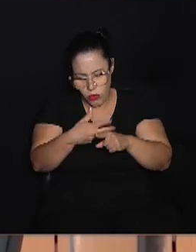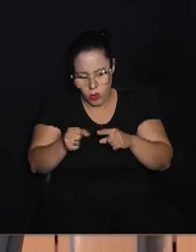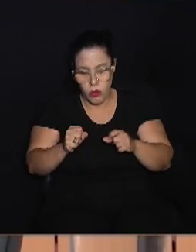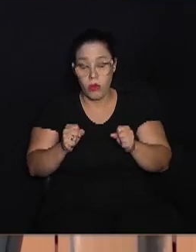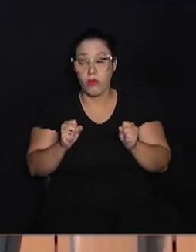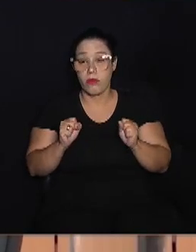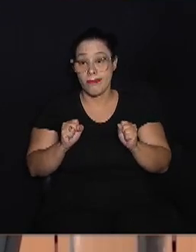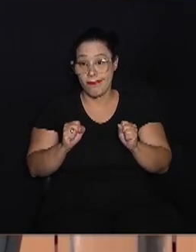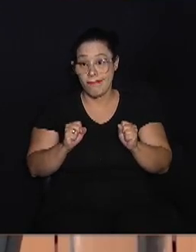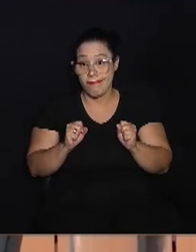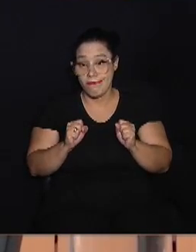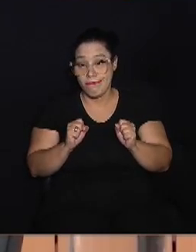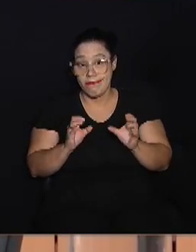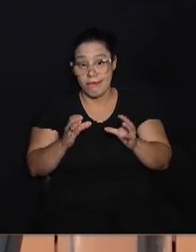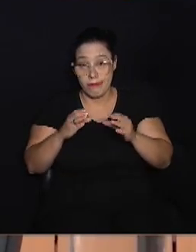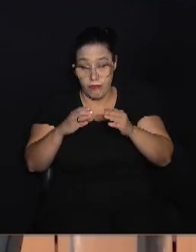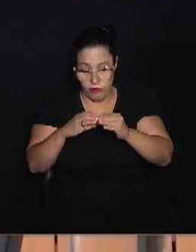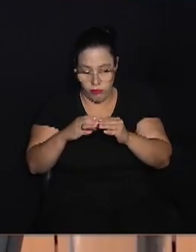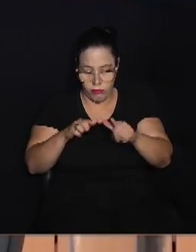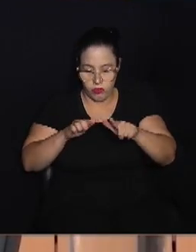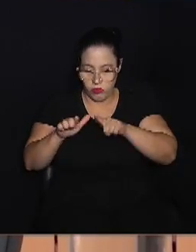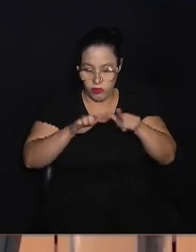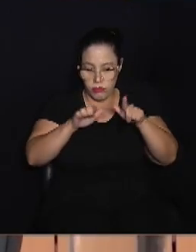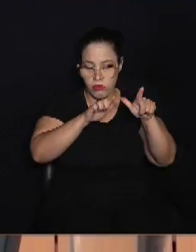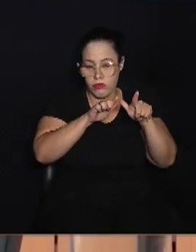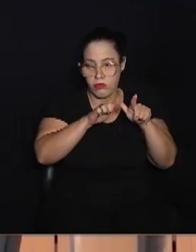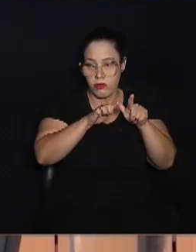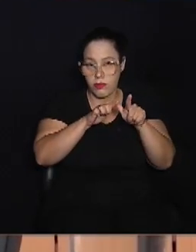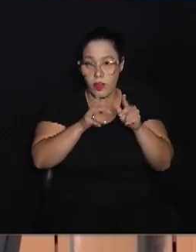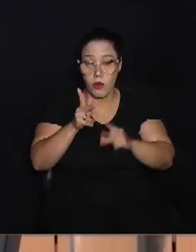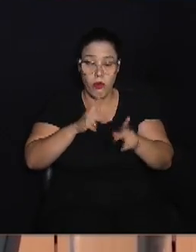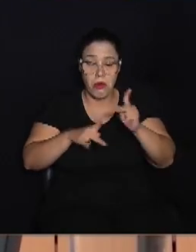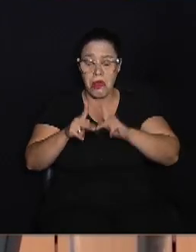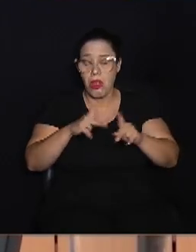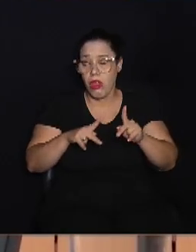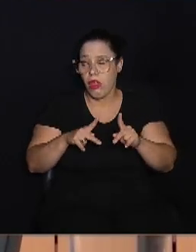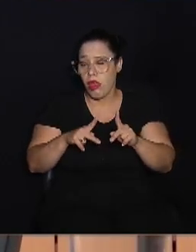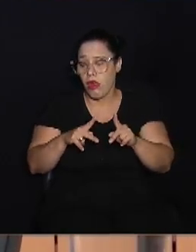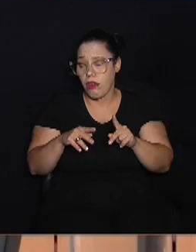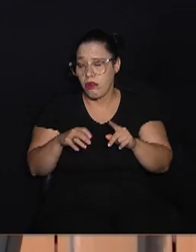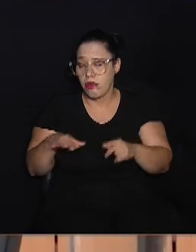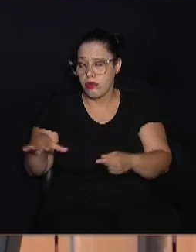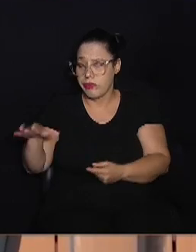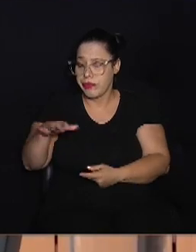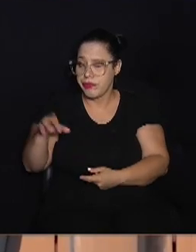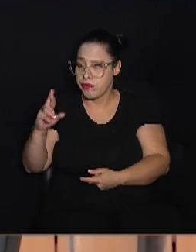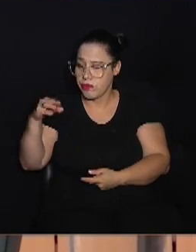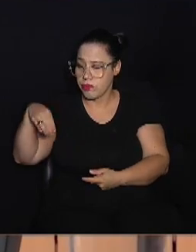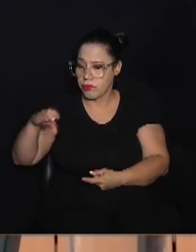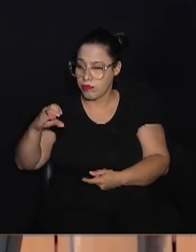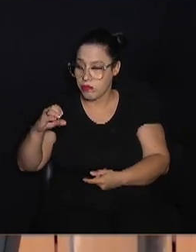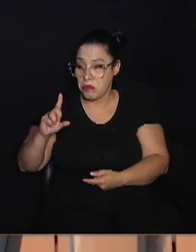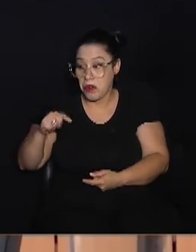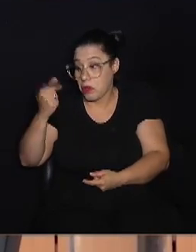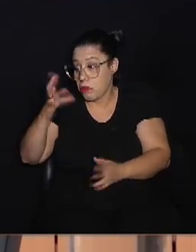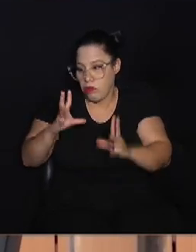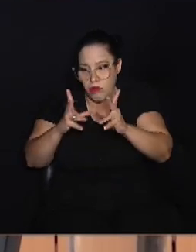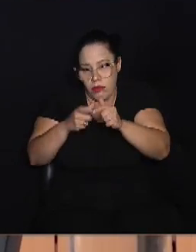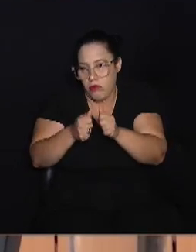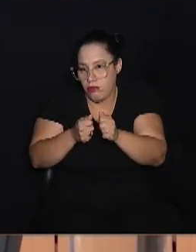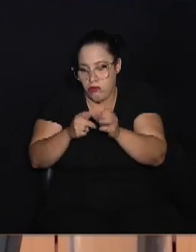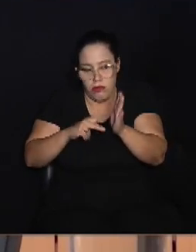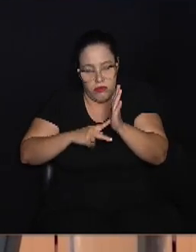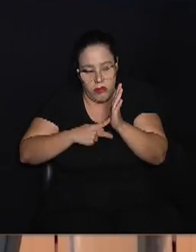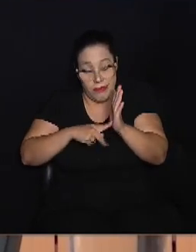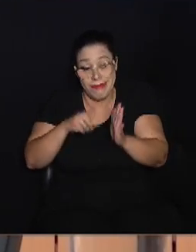instrumento do conjunto dos trabalhadores e da população da região metropolitana como um todo, para não dizer que não, porque o sindicato